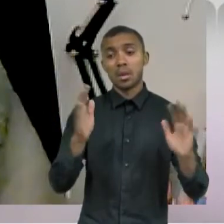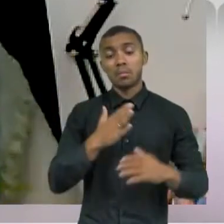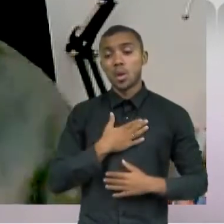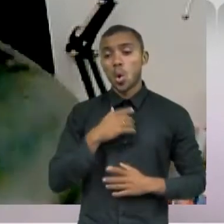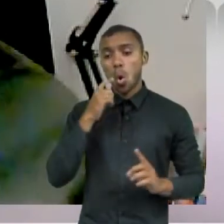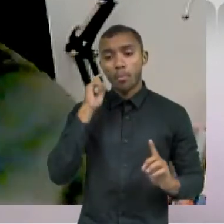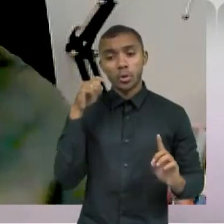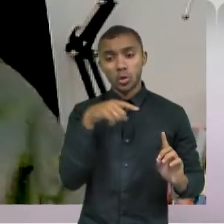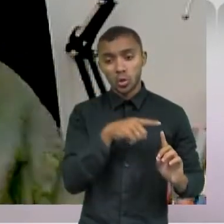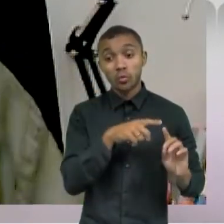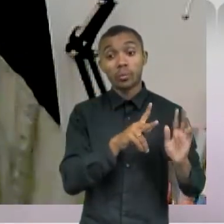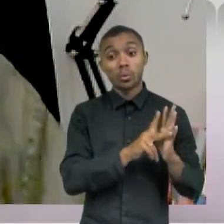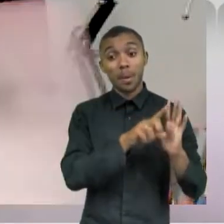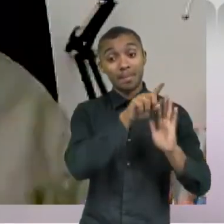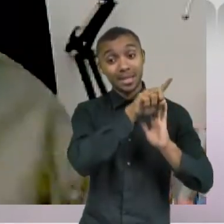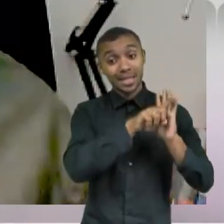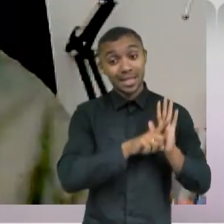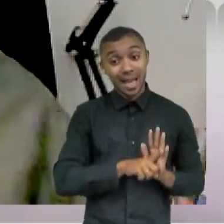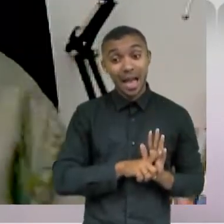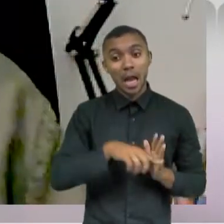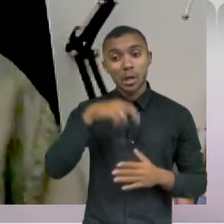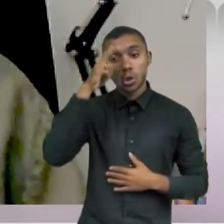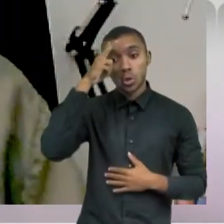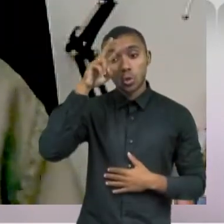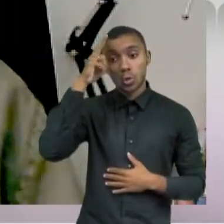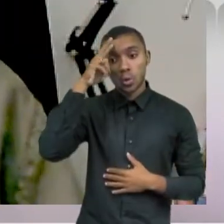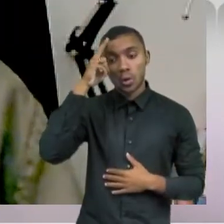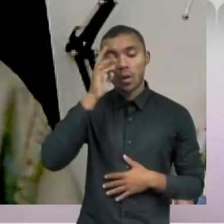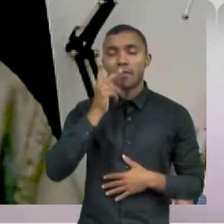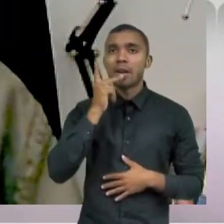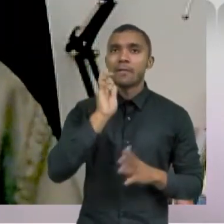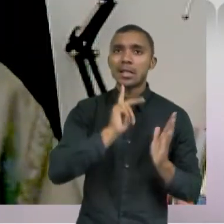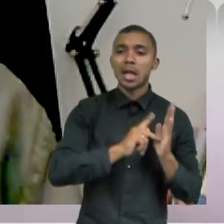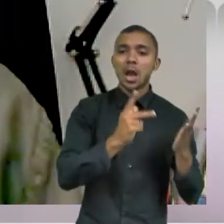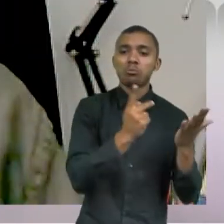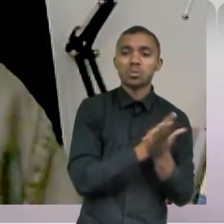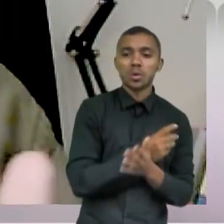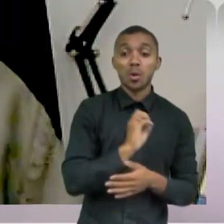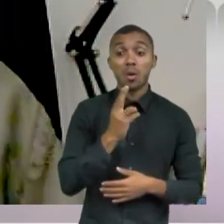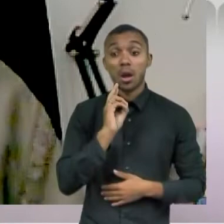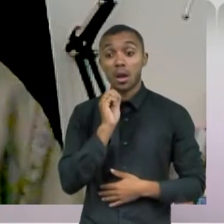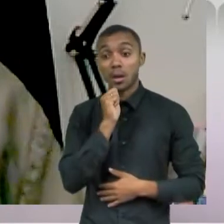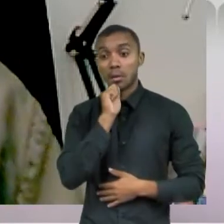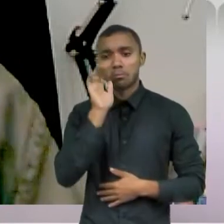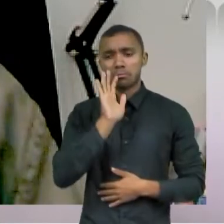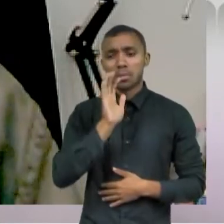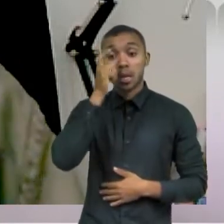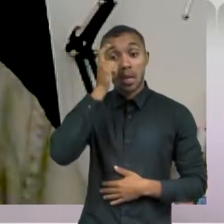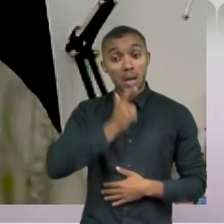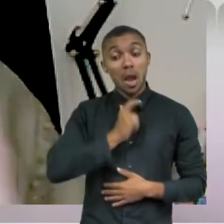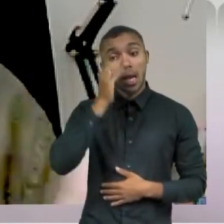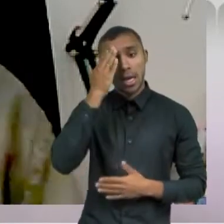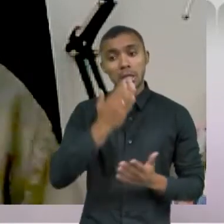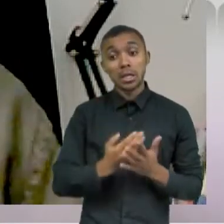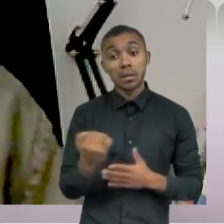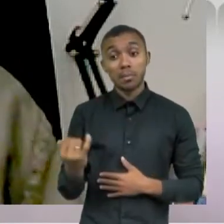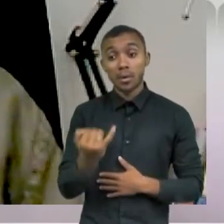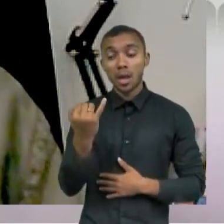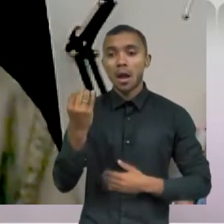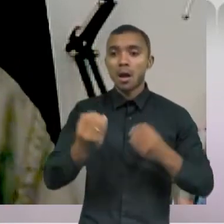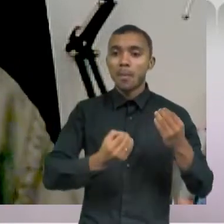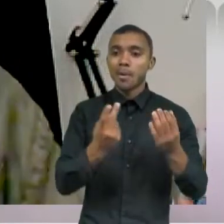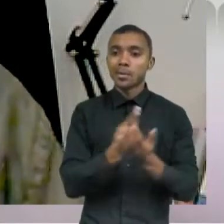objetivo como pesquisador da história, referendar ou negar o que aconteceu. Para mim, é mais importante entender os